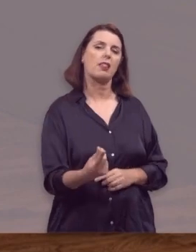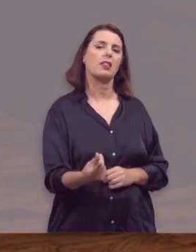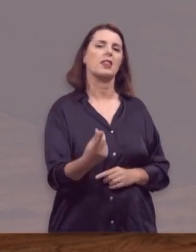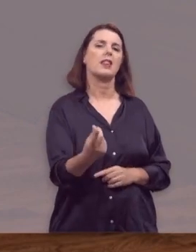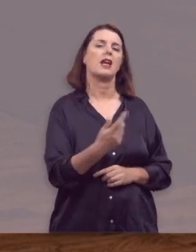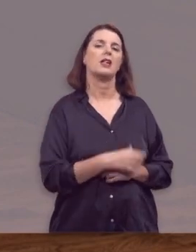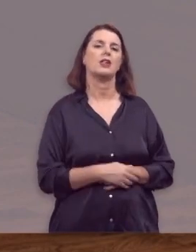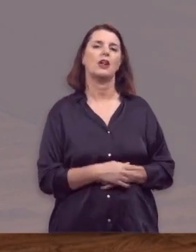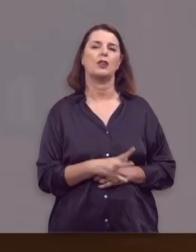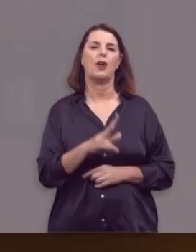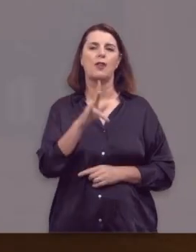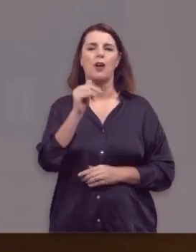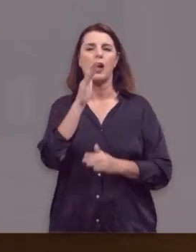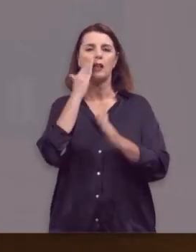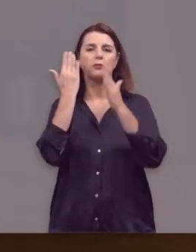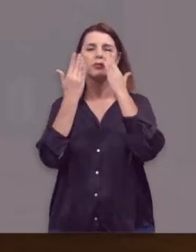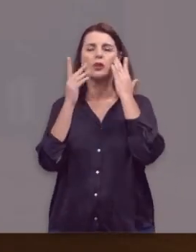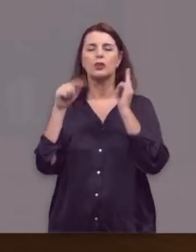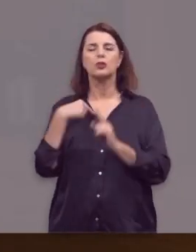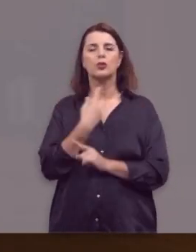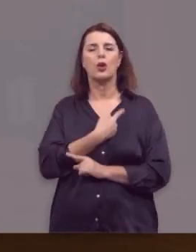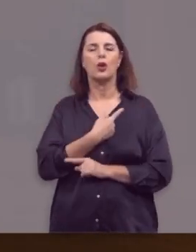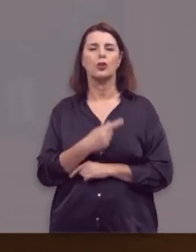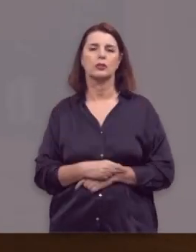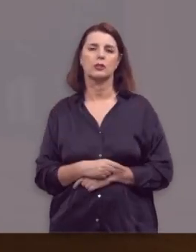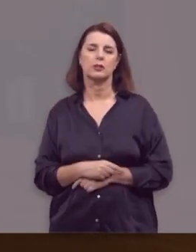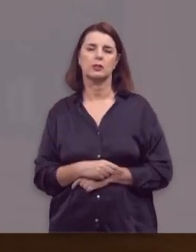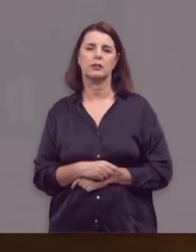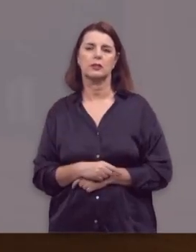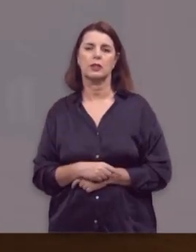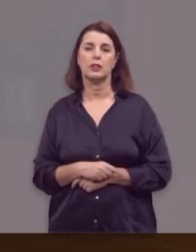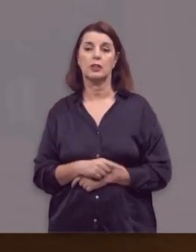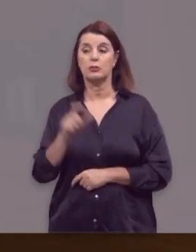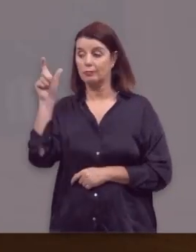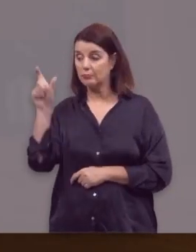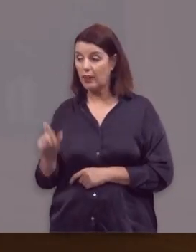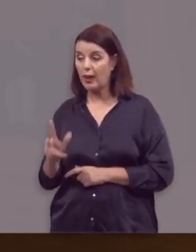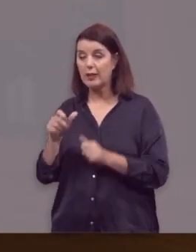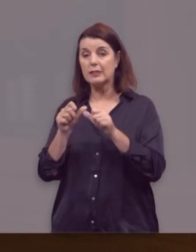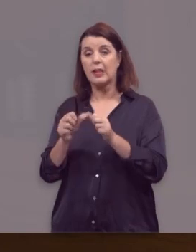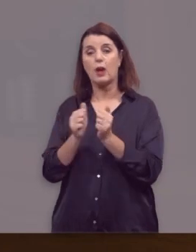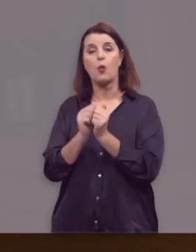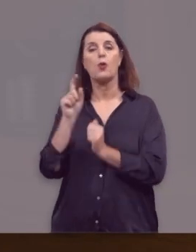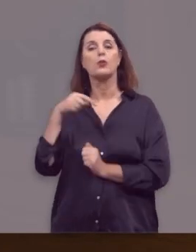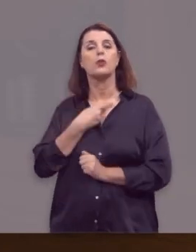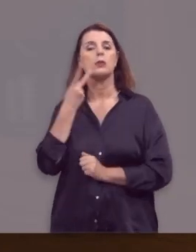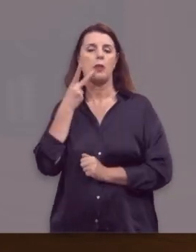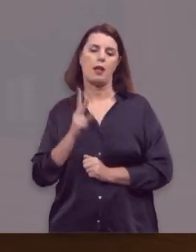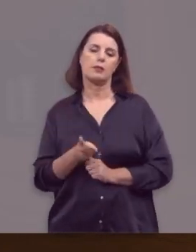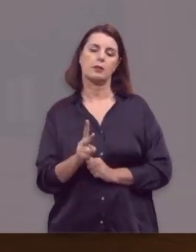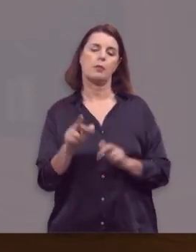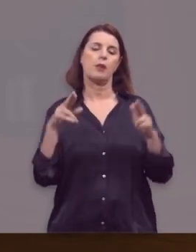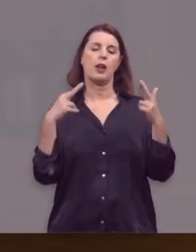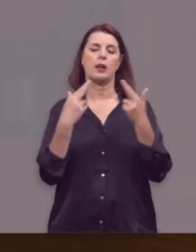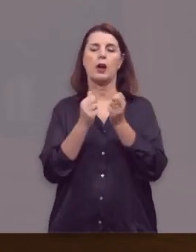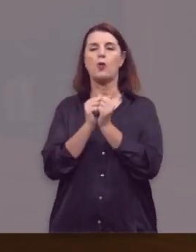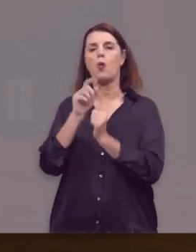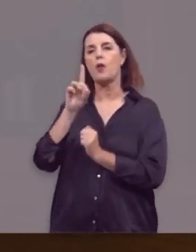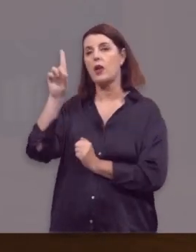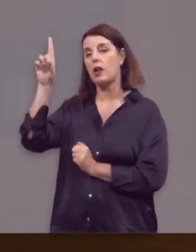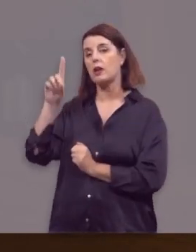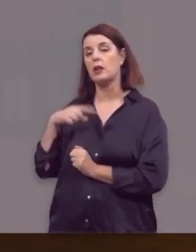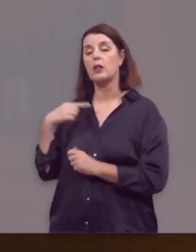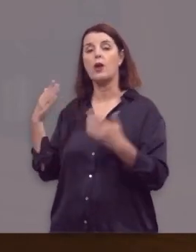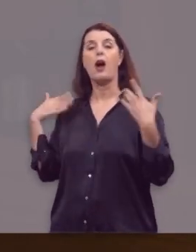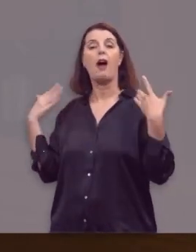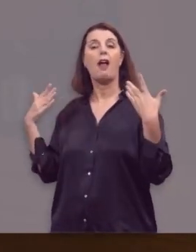sempre. Este é aquele que vai enxugar dos nossos olhos toda lágrima. Este é aquele que vai estar conosco para sempre e nós reinaremos com ele e nós